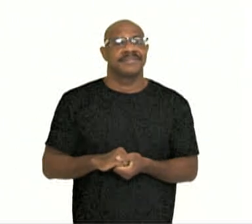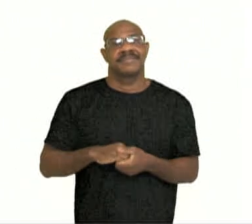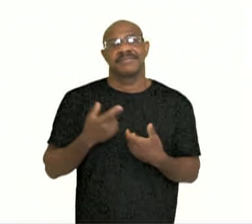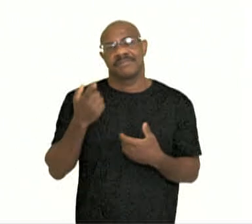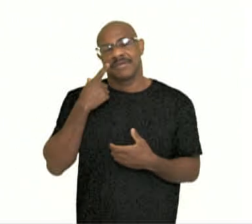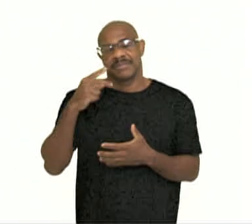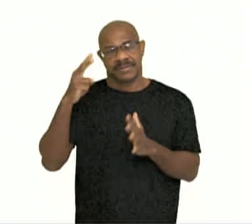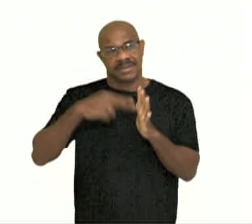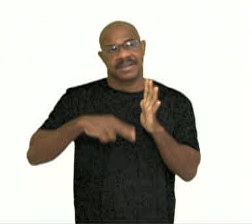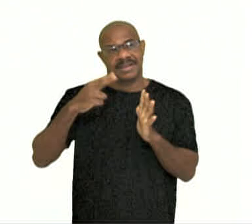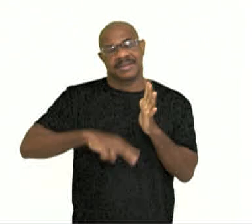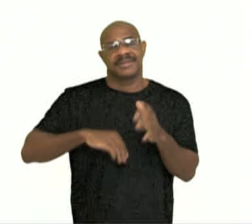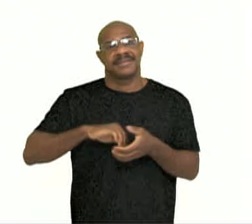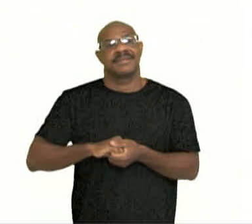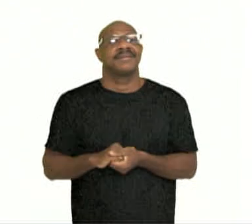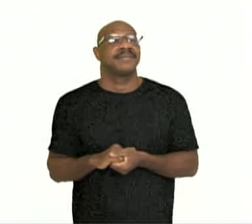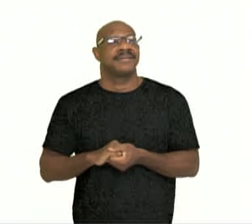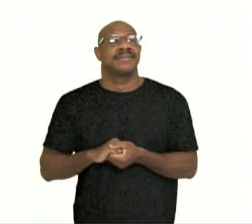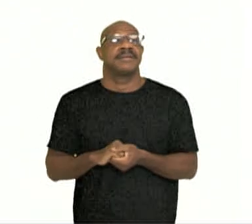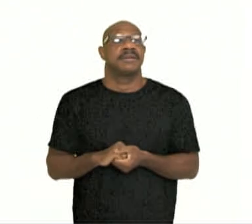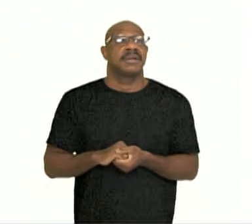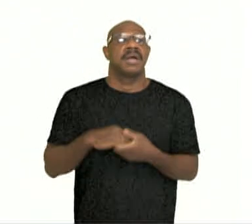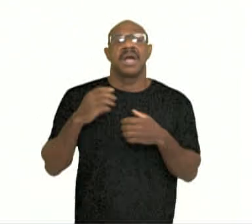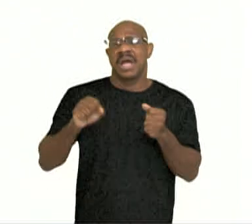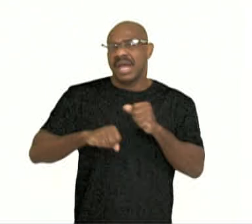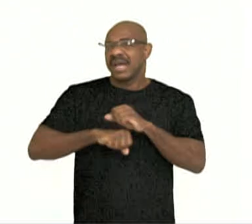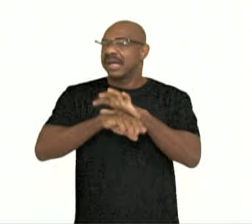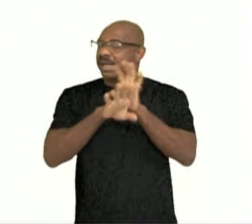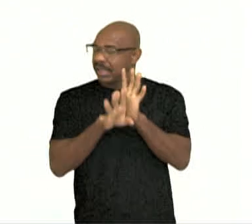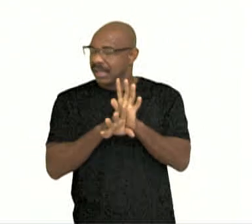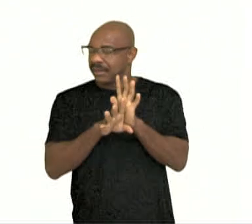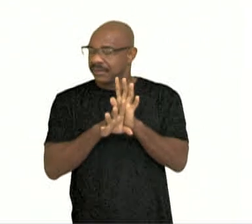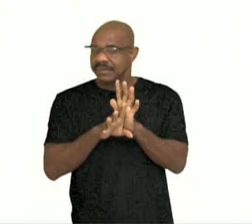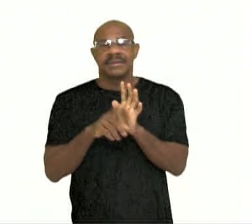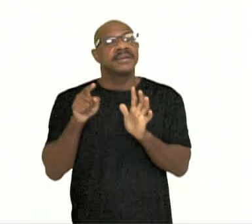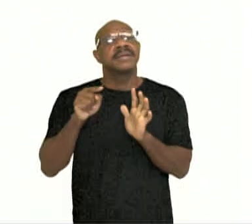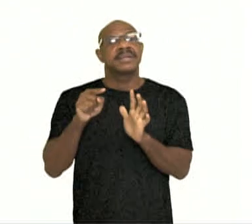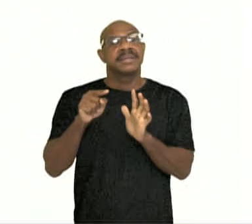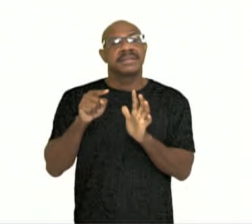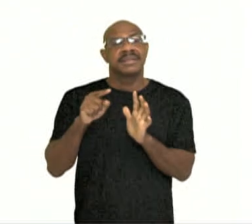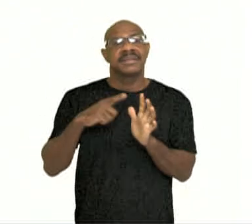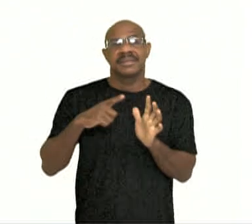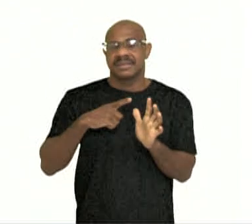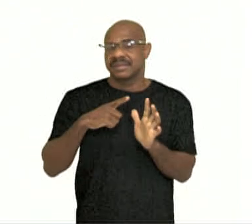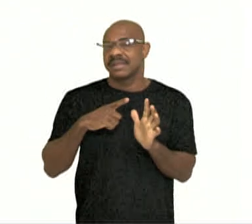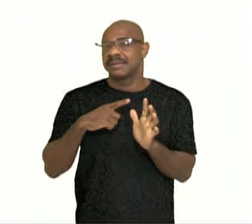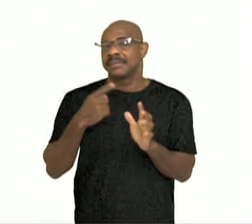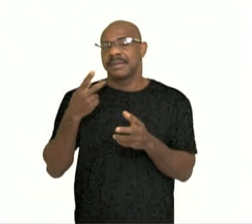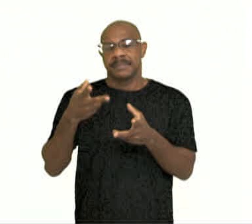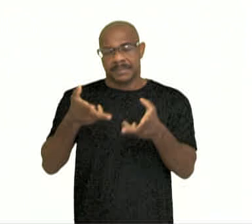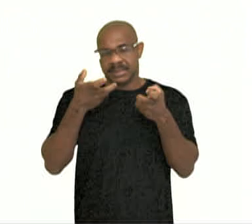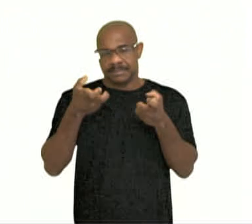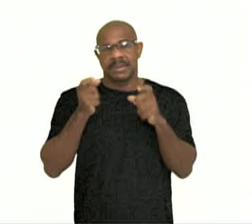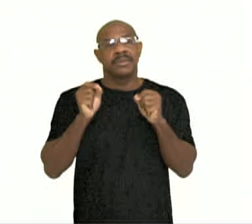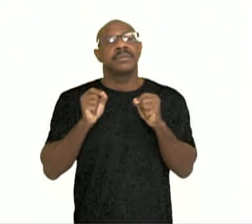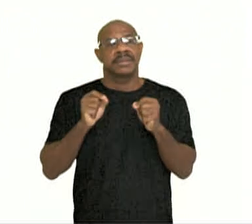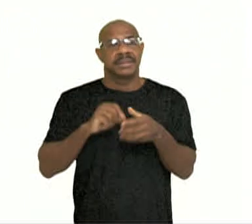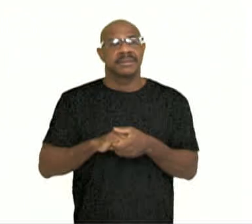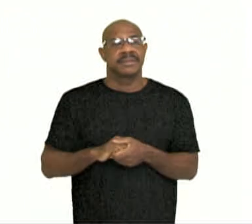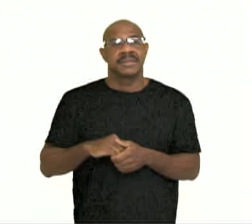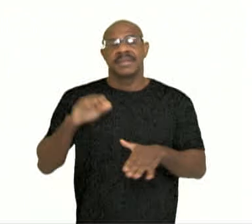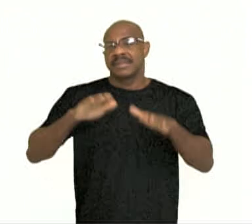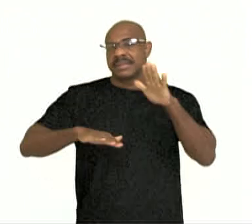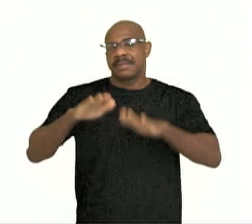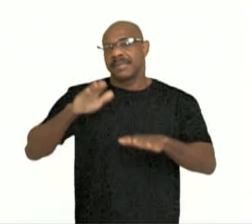Vamos ler? É evidente que essa questão está relacionada ao nível de empoderamento do indivíduo, que varia de acordo com o